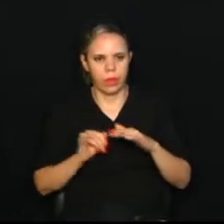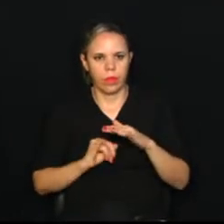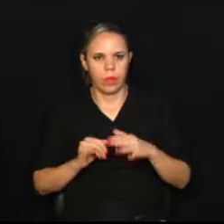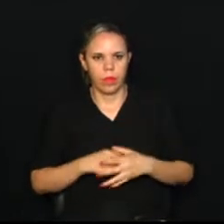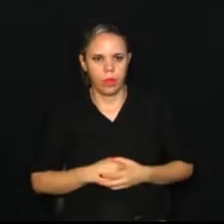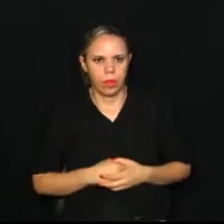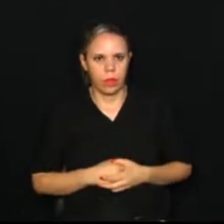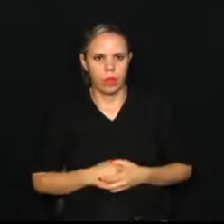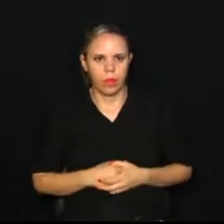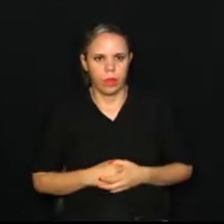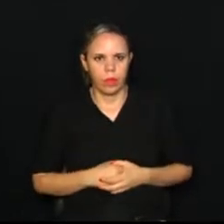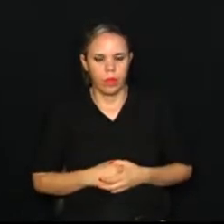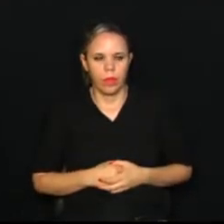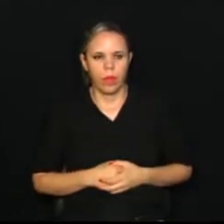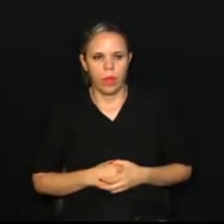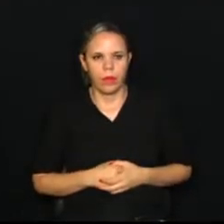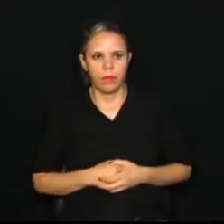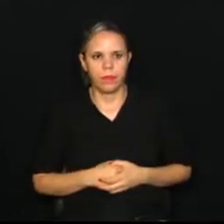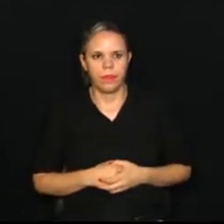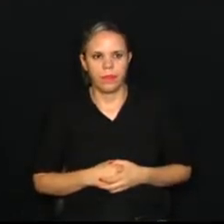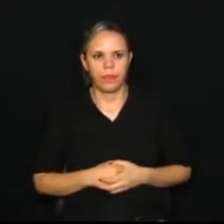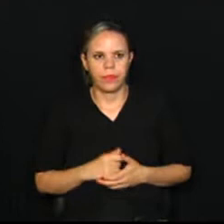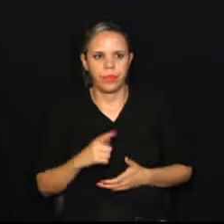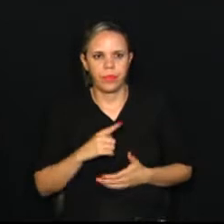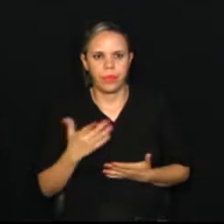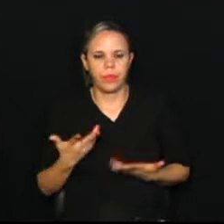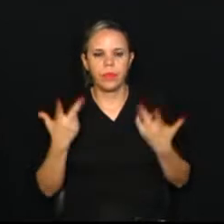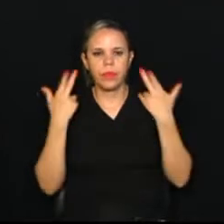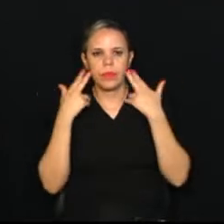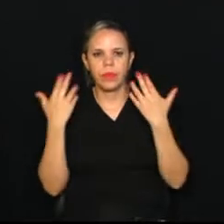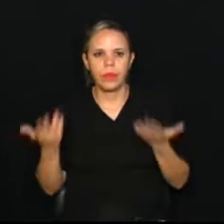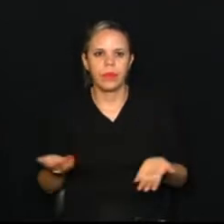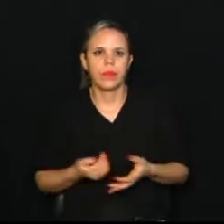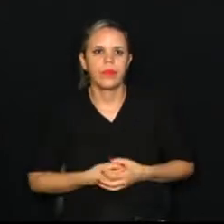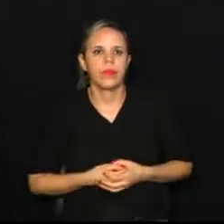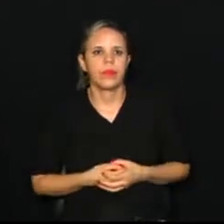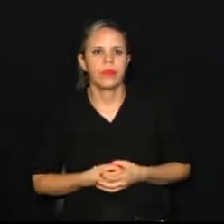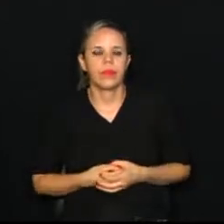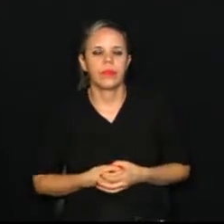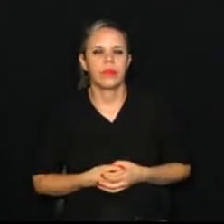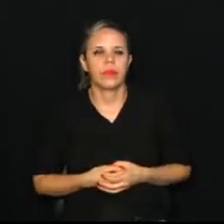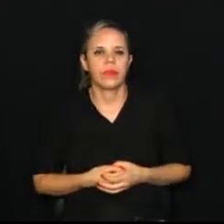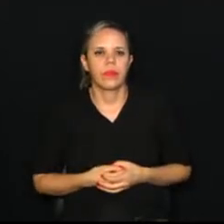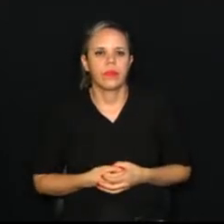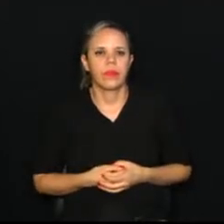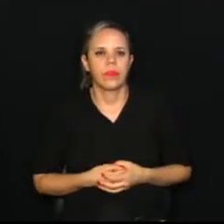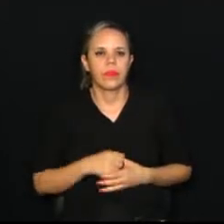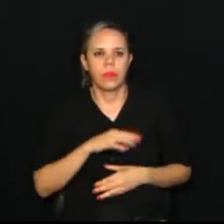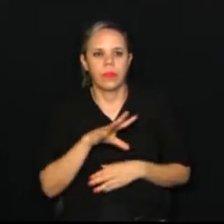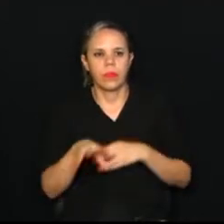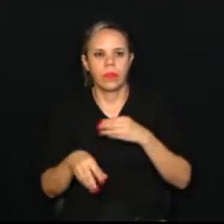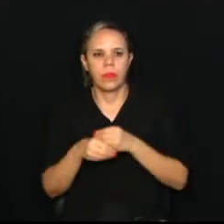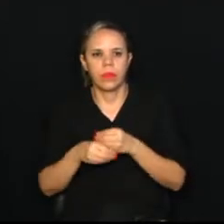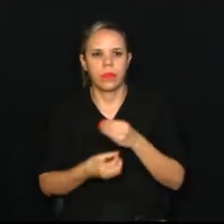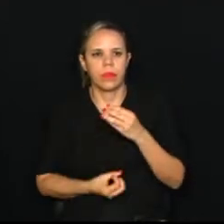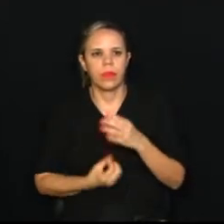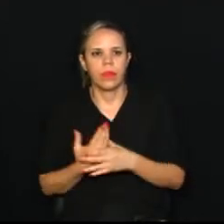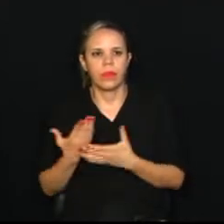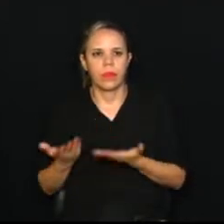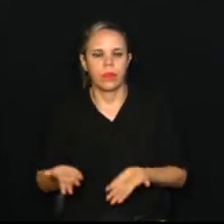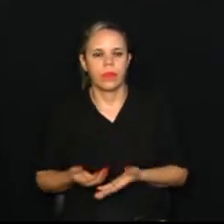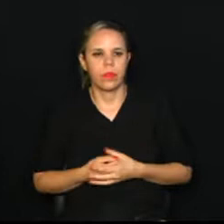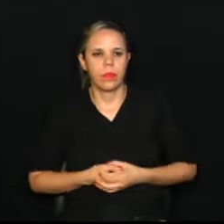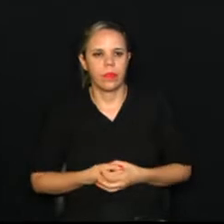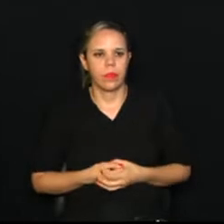instituições. E nós temos, naturalmente, uma forma de agregar